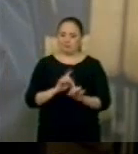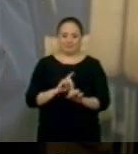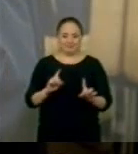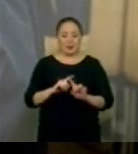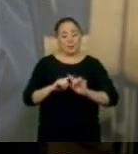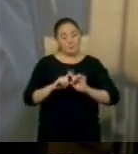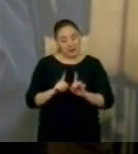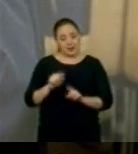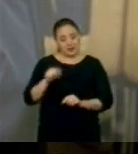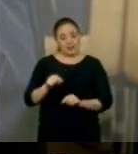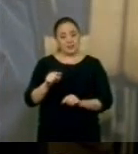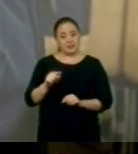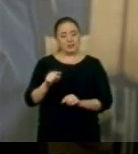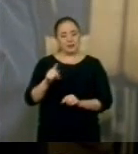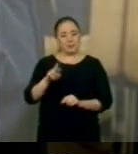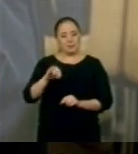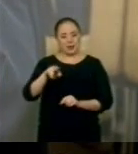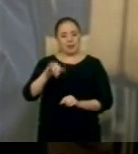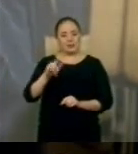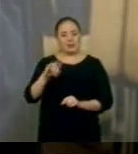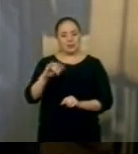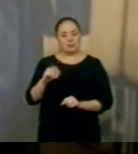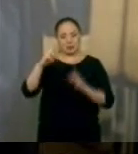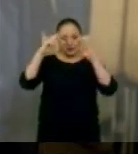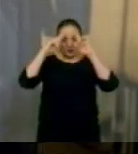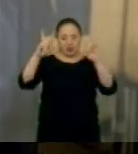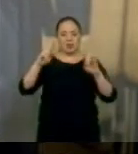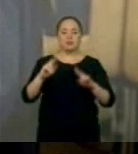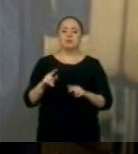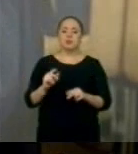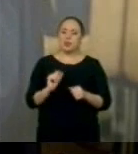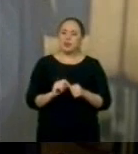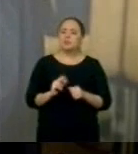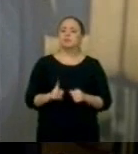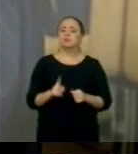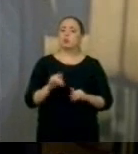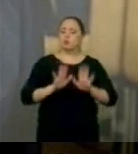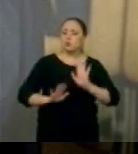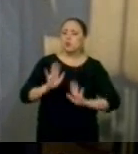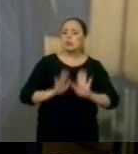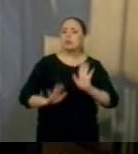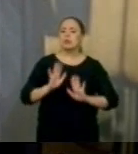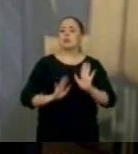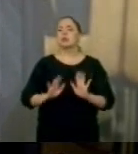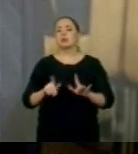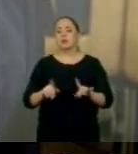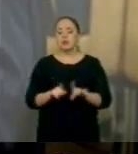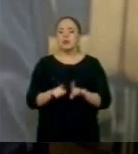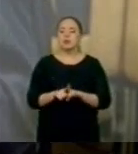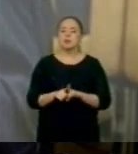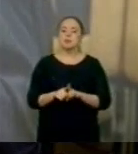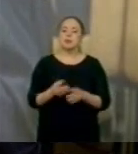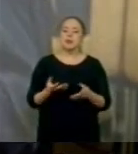mas que se pratique realmente esse princípio com muita prudência e com,